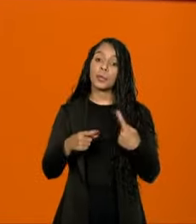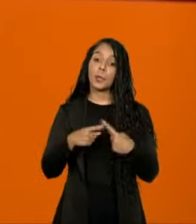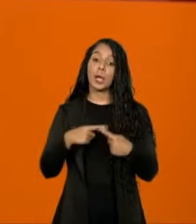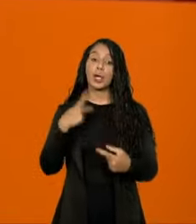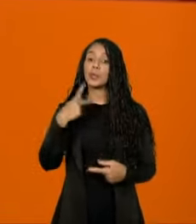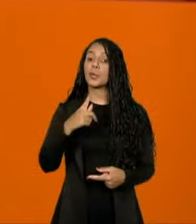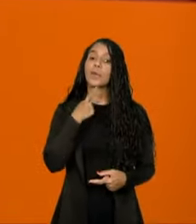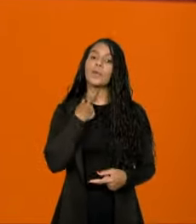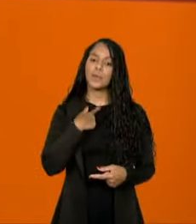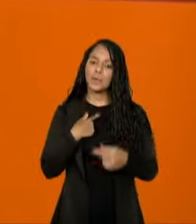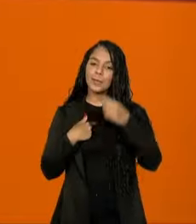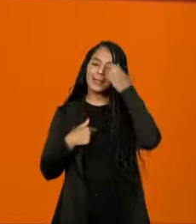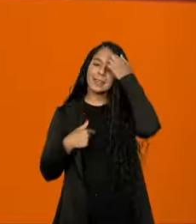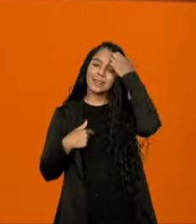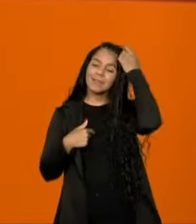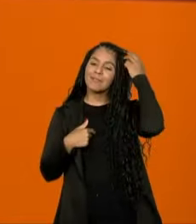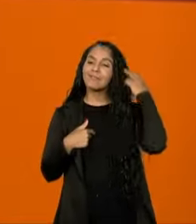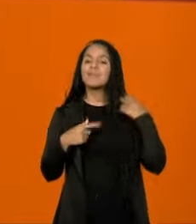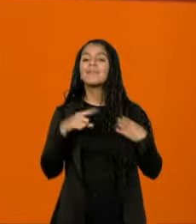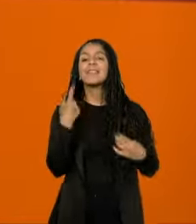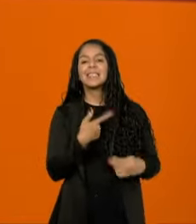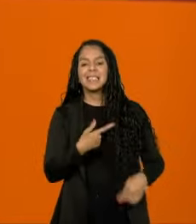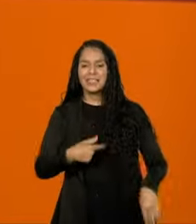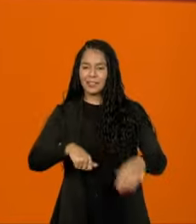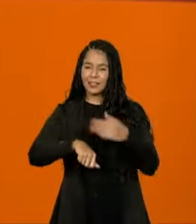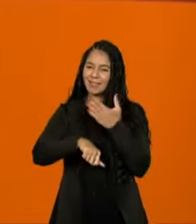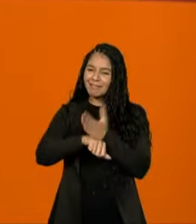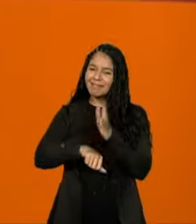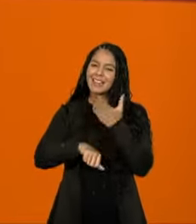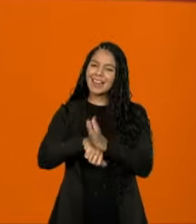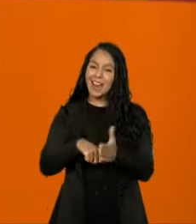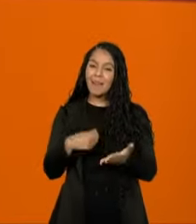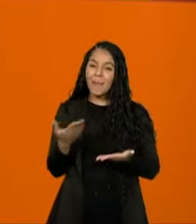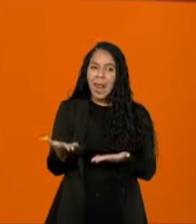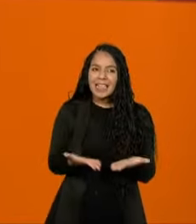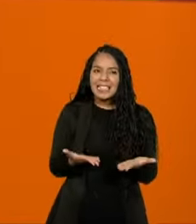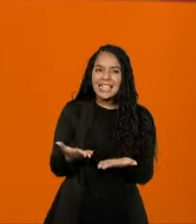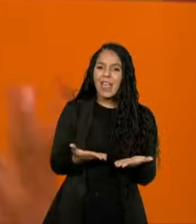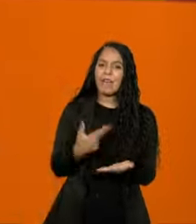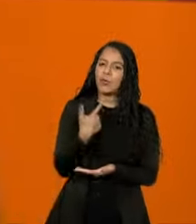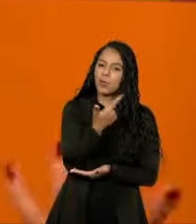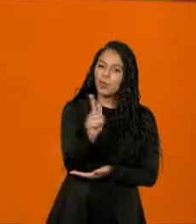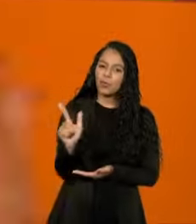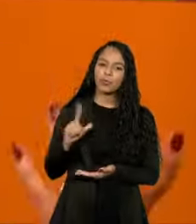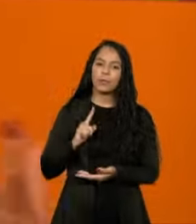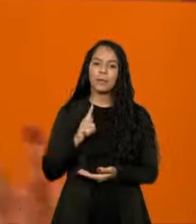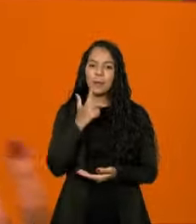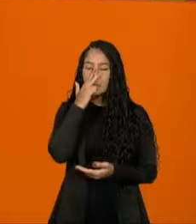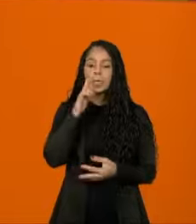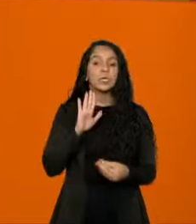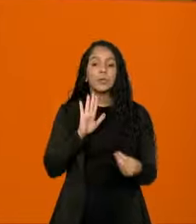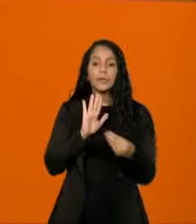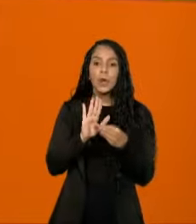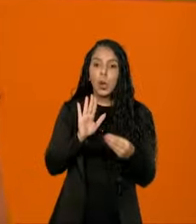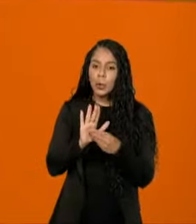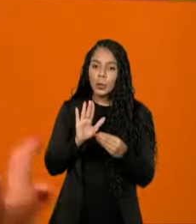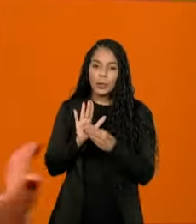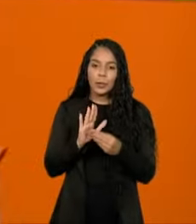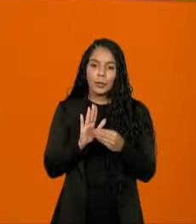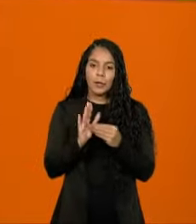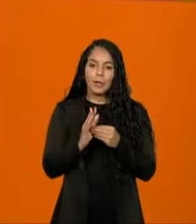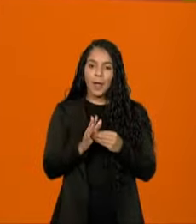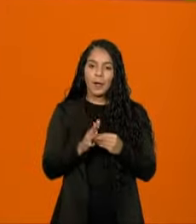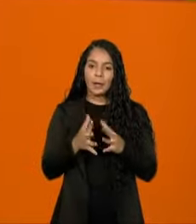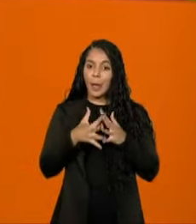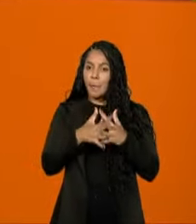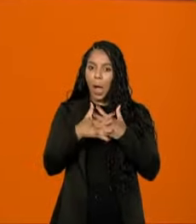sua vontade. Mas a gente é muito treinado para servir aos outros, sim, né? Então, fica faltando, assim, essa... Fica faltando a